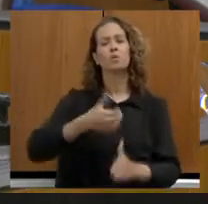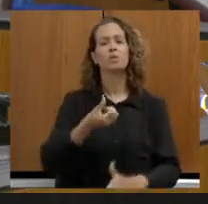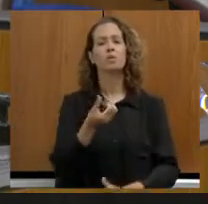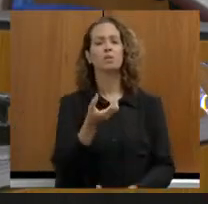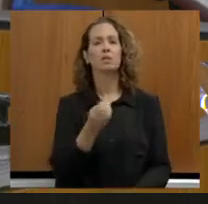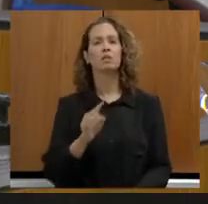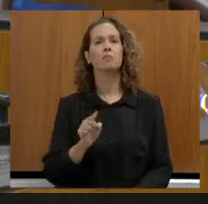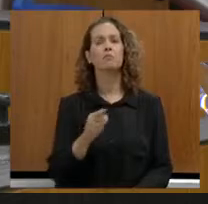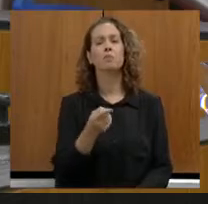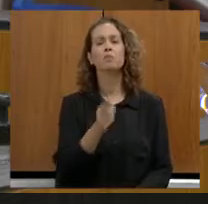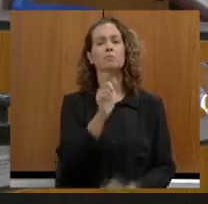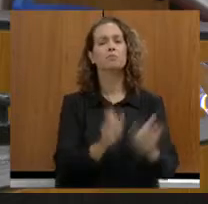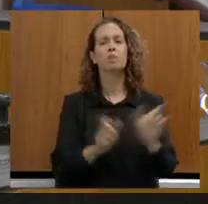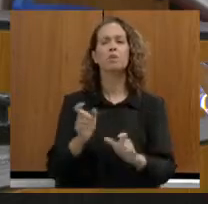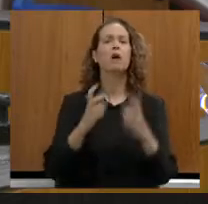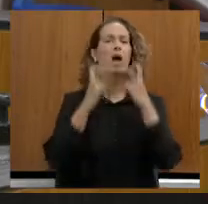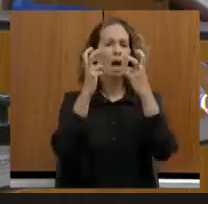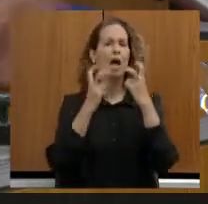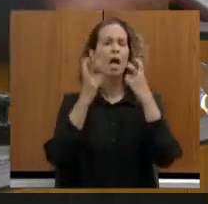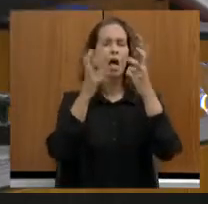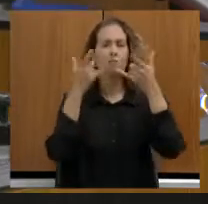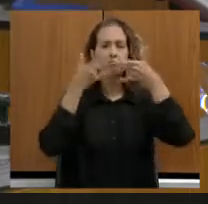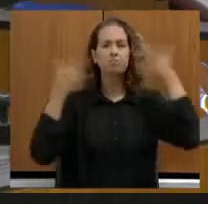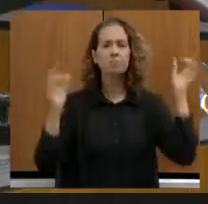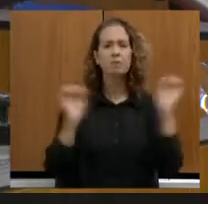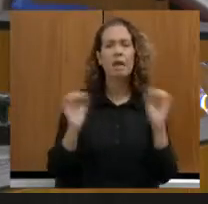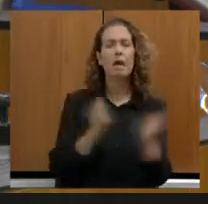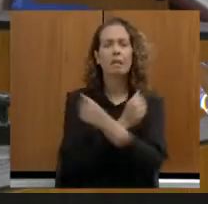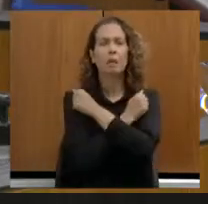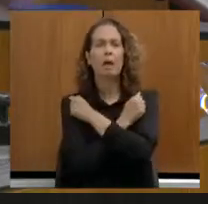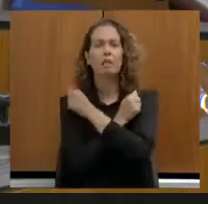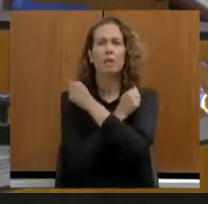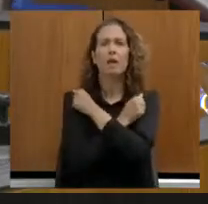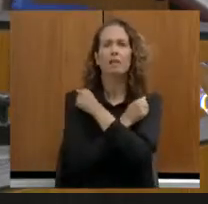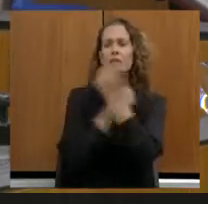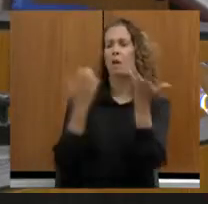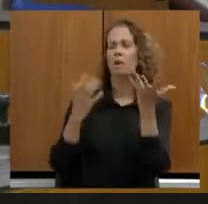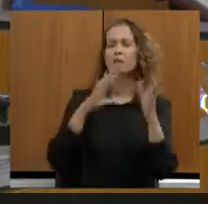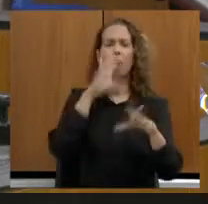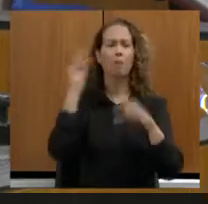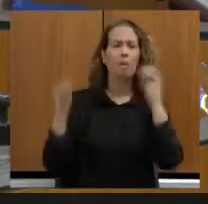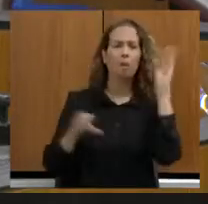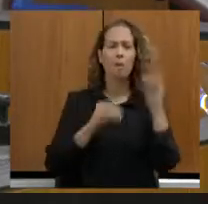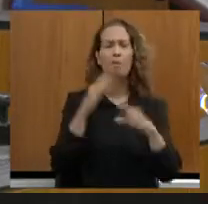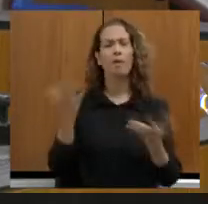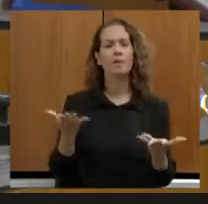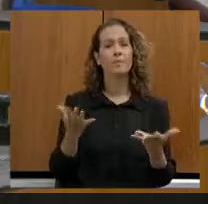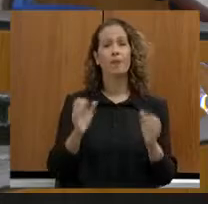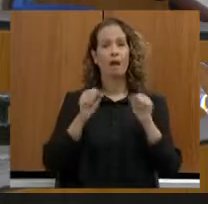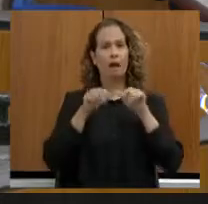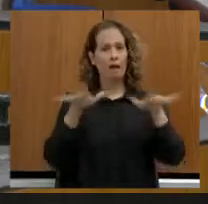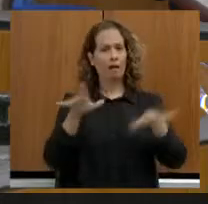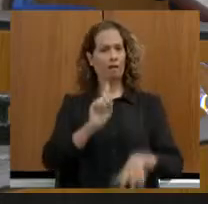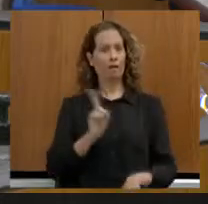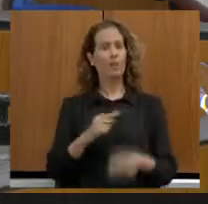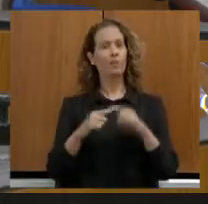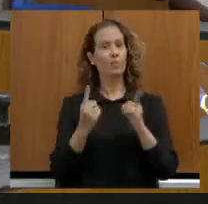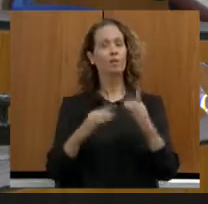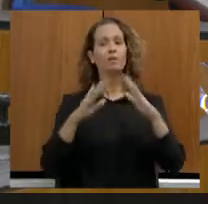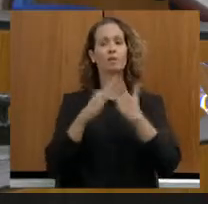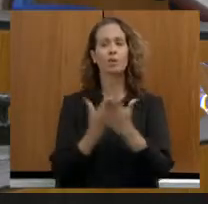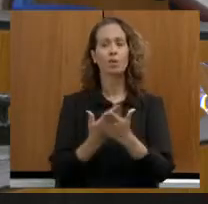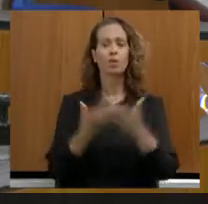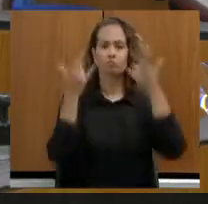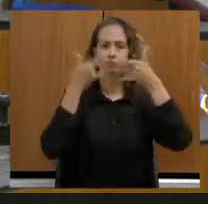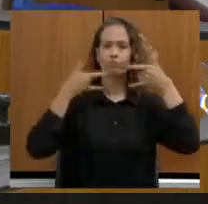enlouquecendo Sem Máscara berrando mão com outro abraço um com o outro lado a boca Tu abre a boca aí no contamina não mas na escola menininha ali